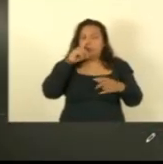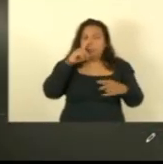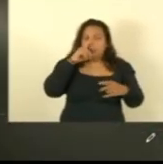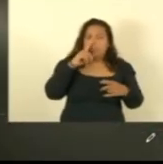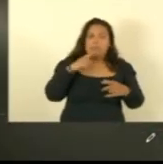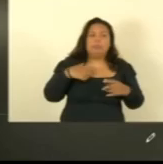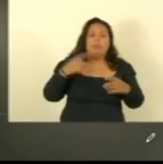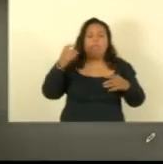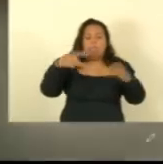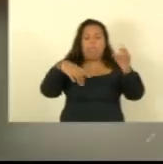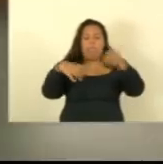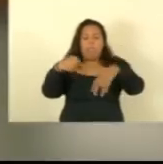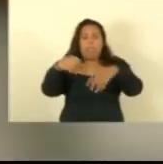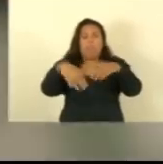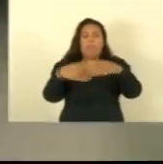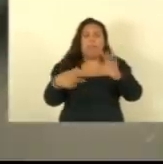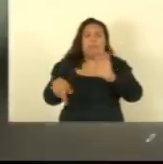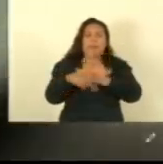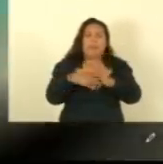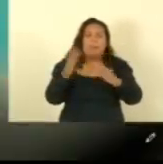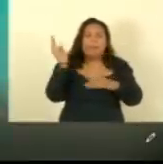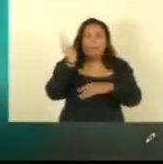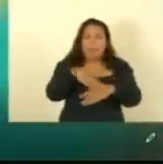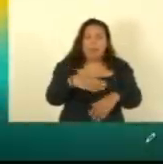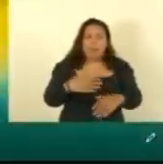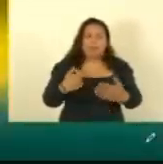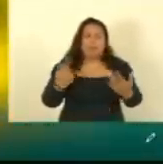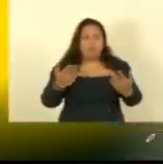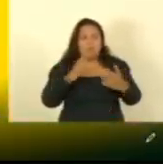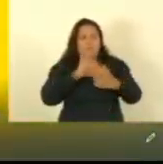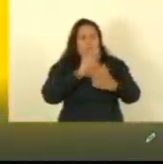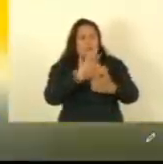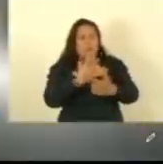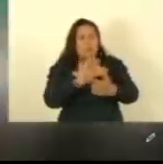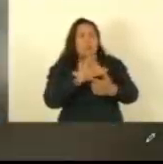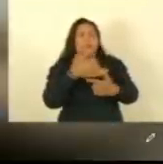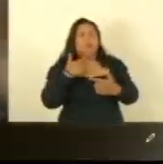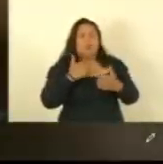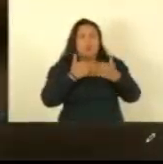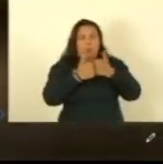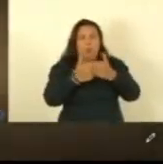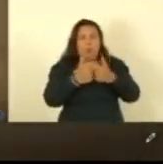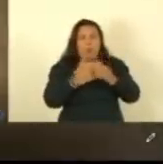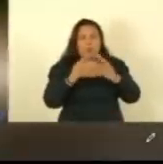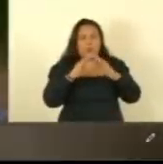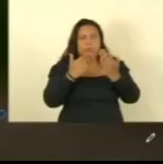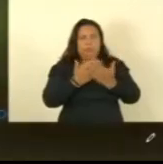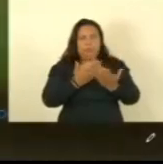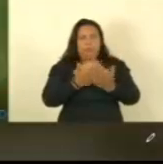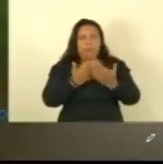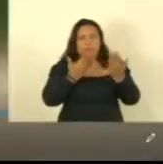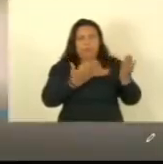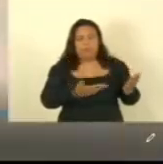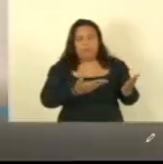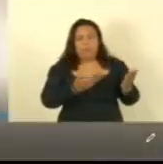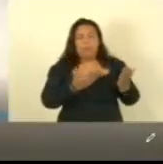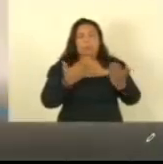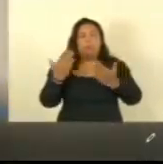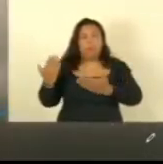asfalto daquela rodovia. Nós podemos mostrar aí, ó. Esse é o ônibus escolar.